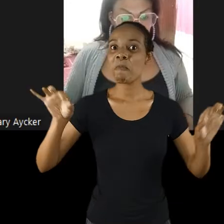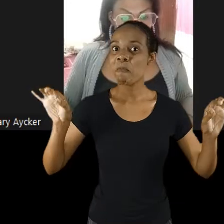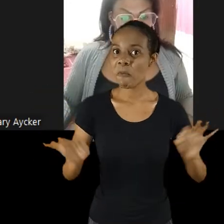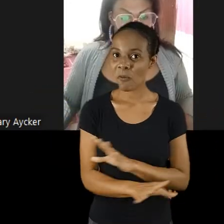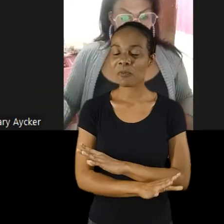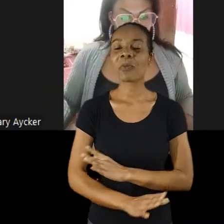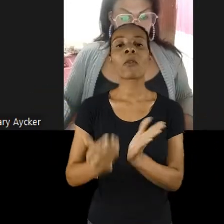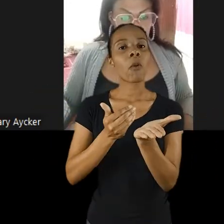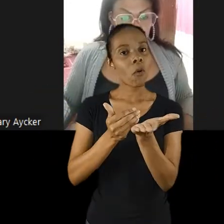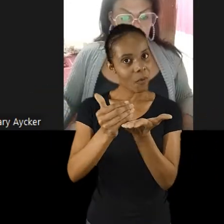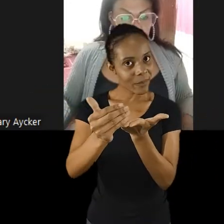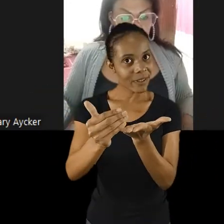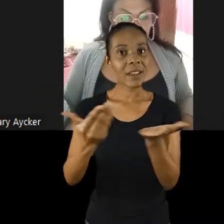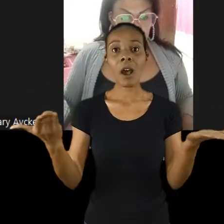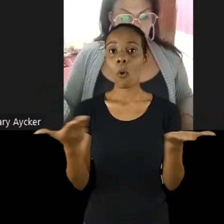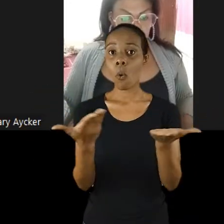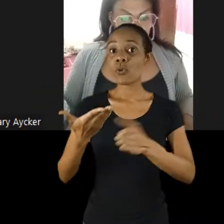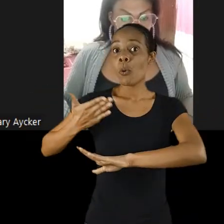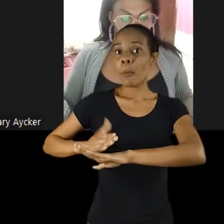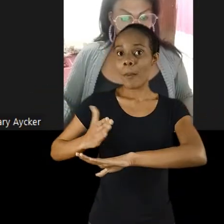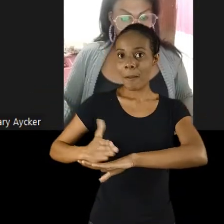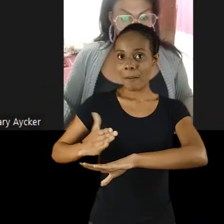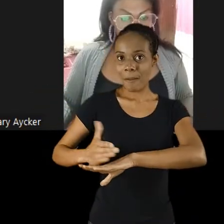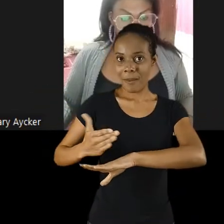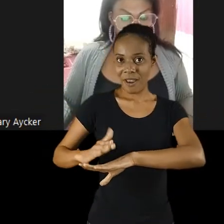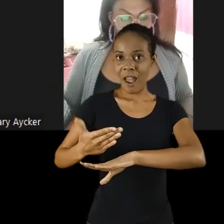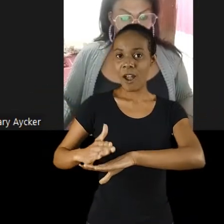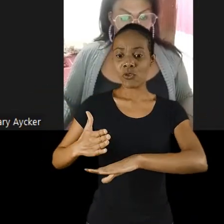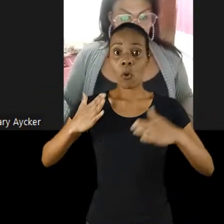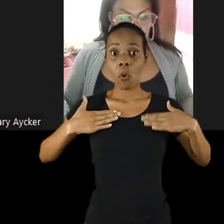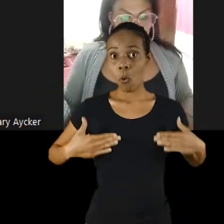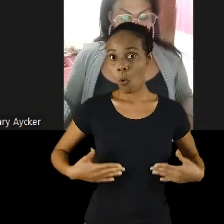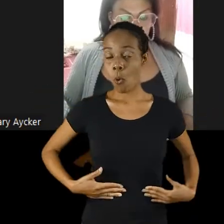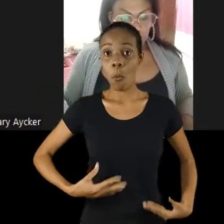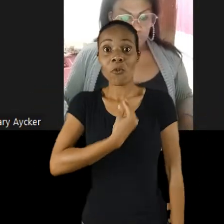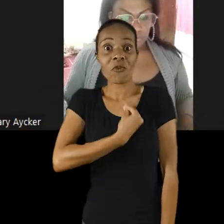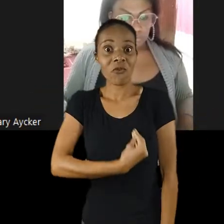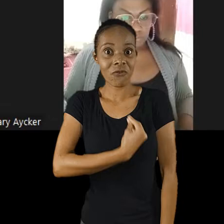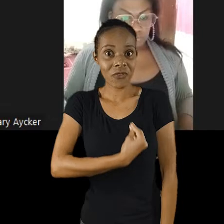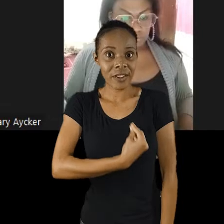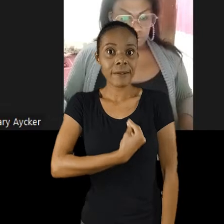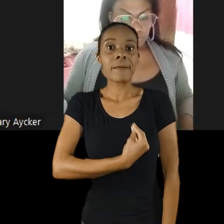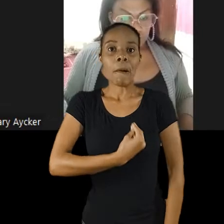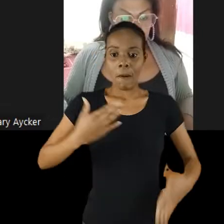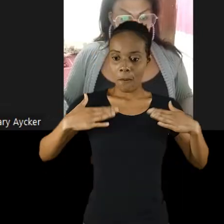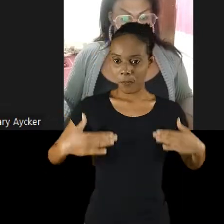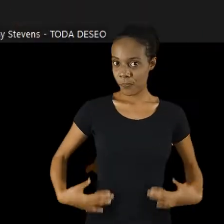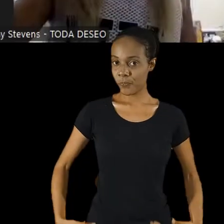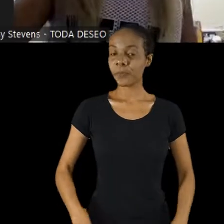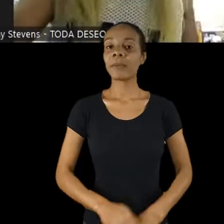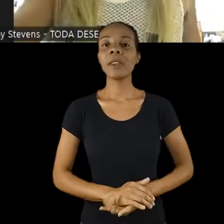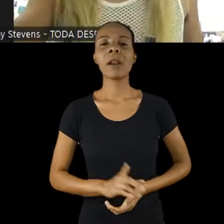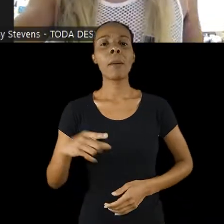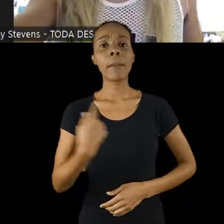Vamos começar com um aquecimento para a gente deixar o nosso corpo vivo, viva, que a gente fique